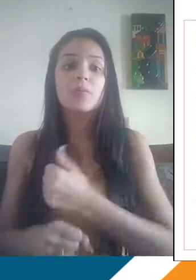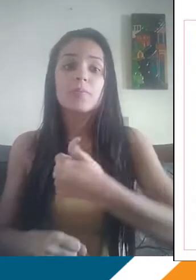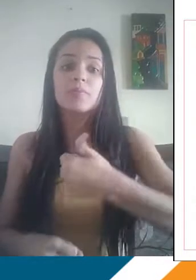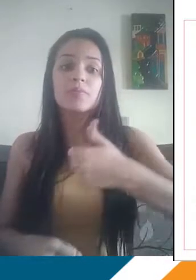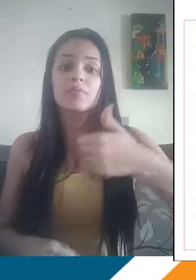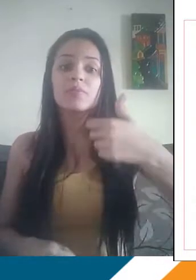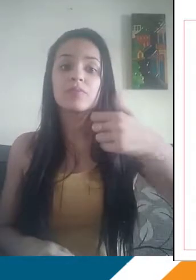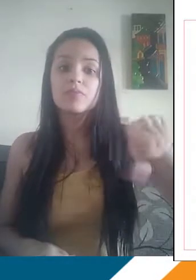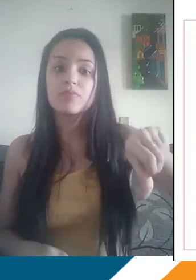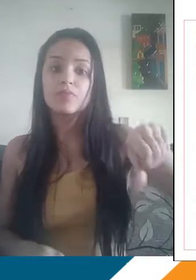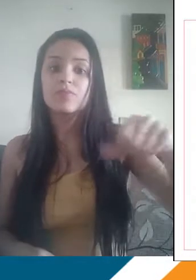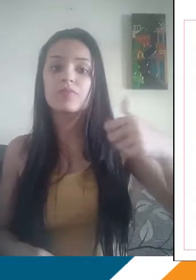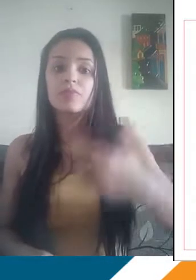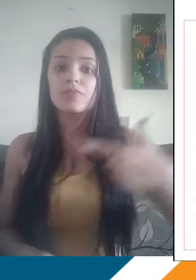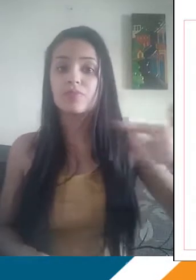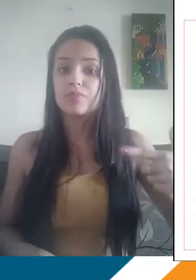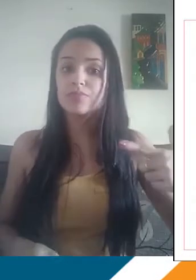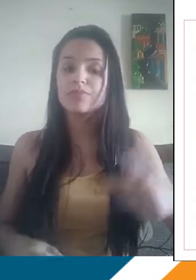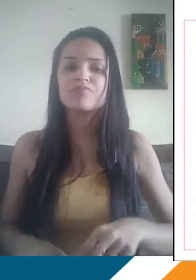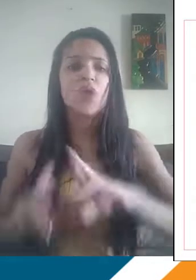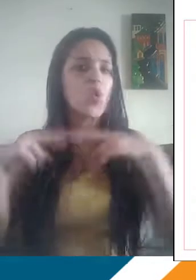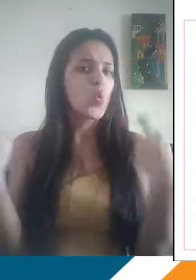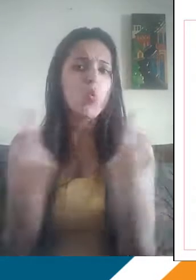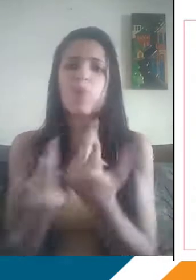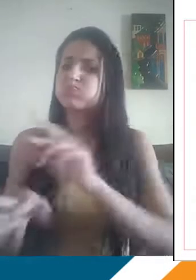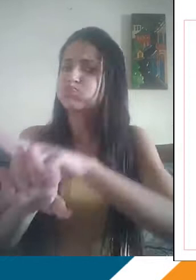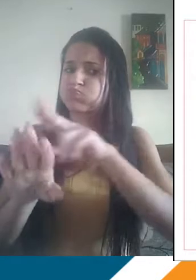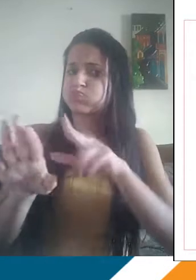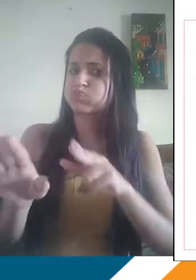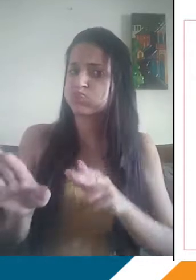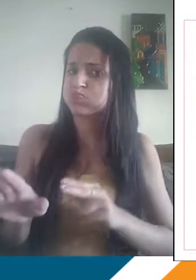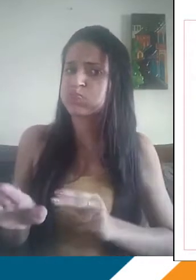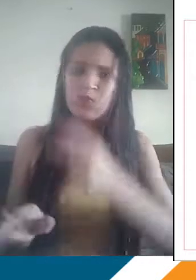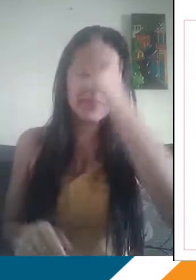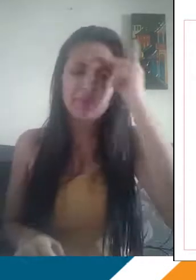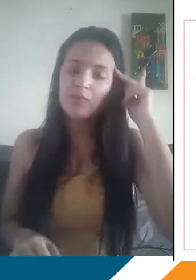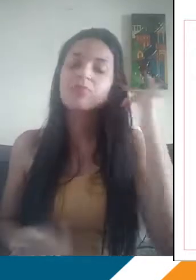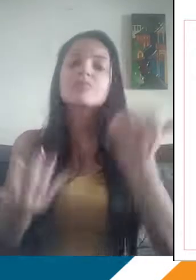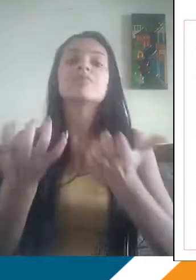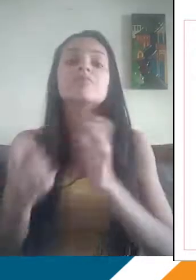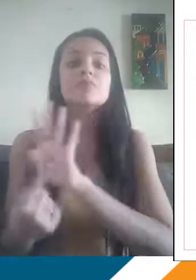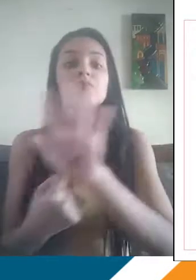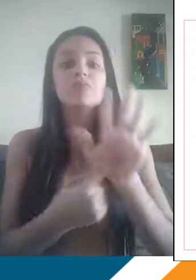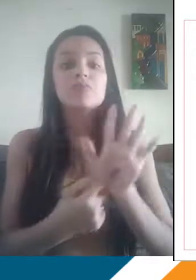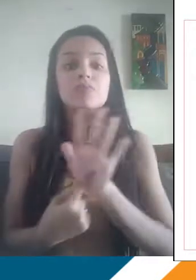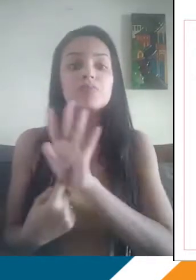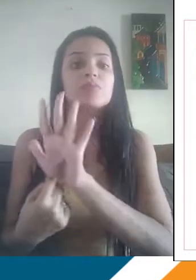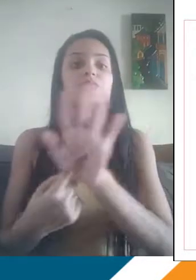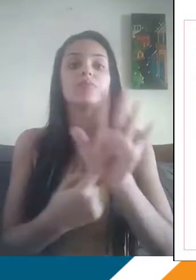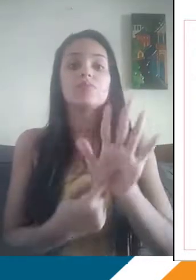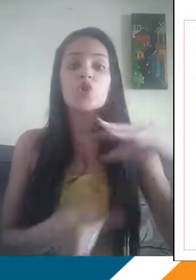e reuniu diversos artistas que tinham o objetivo de mostrar que havia sim